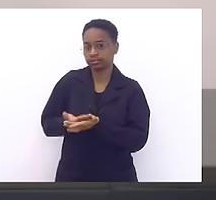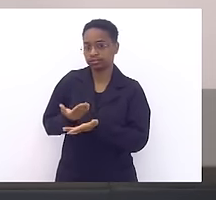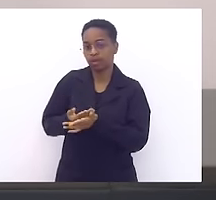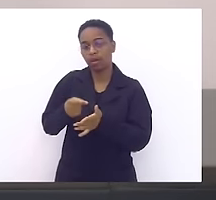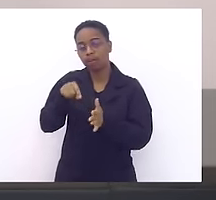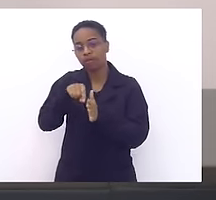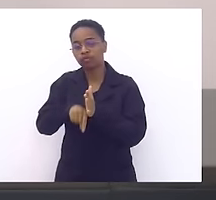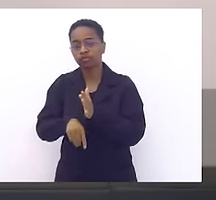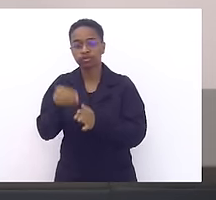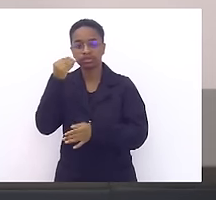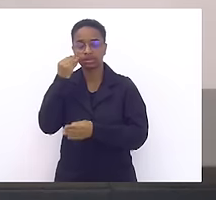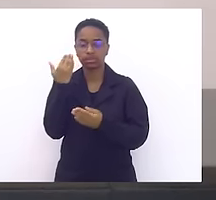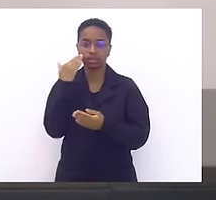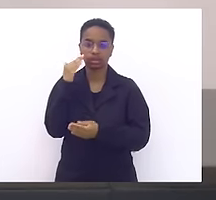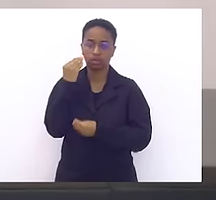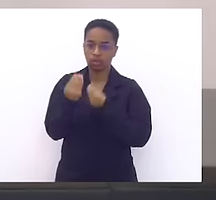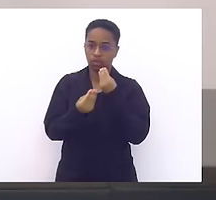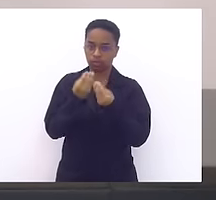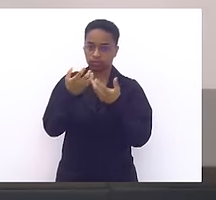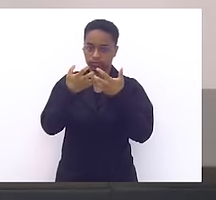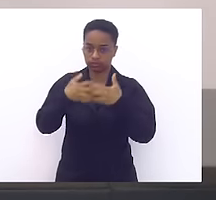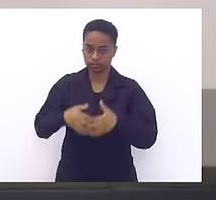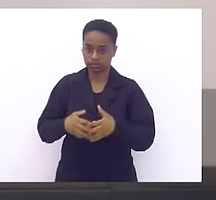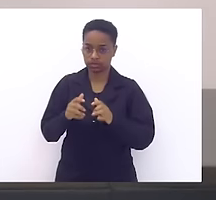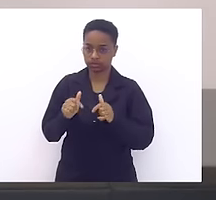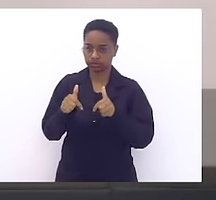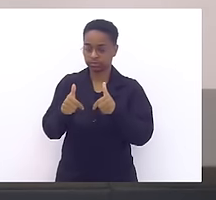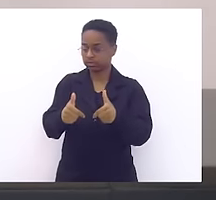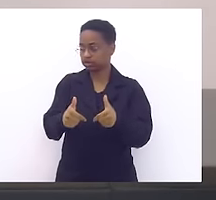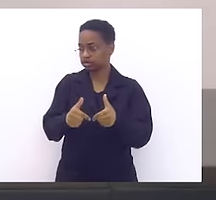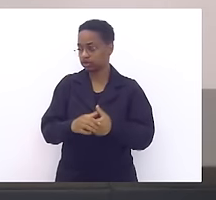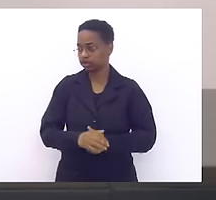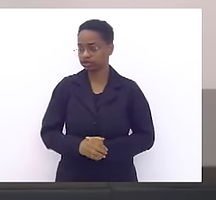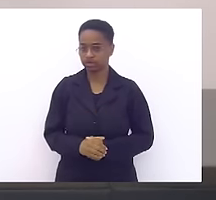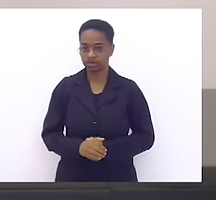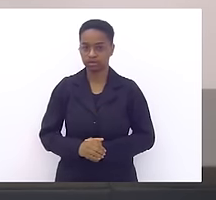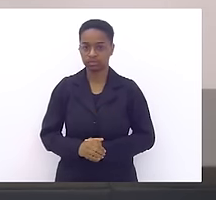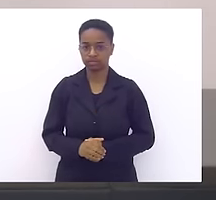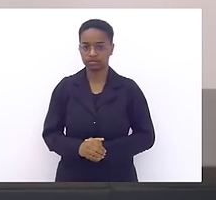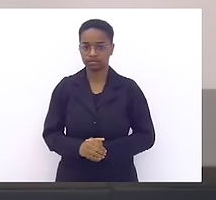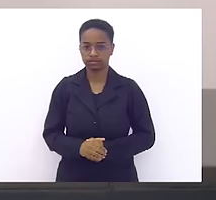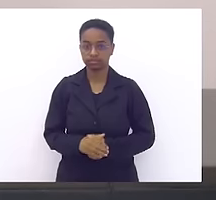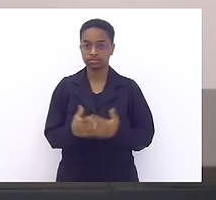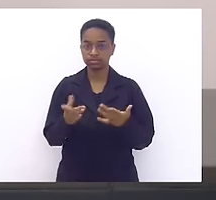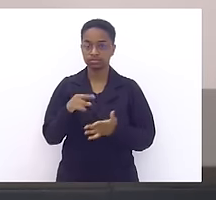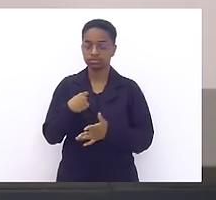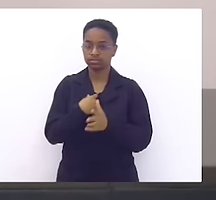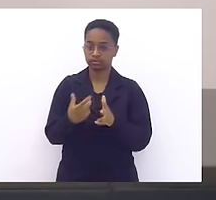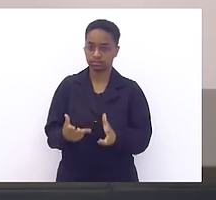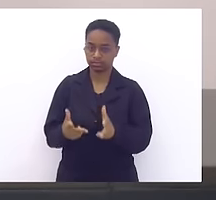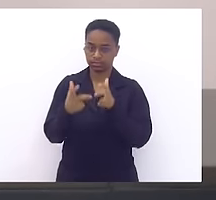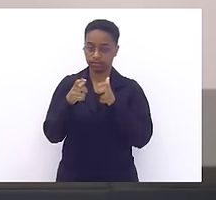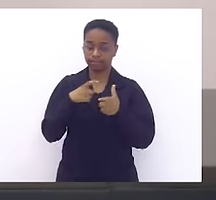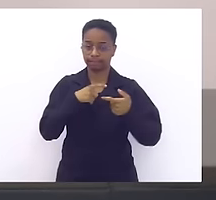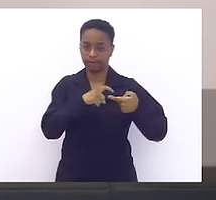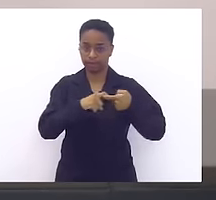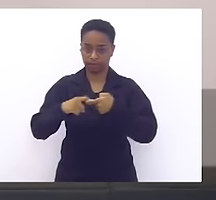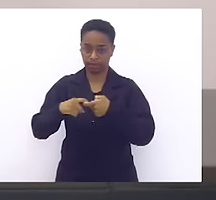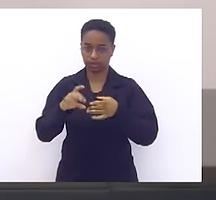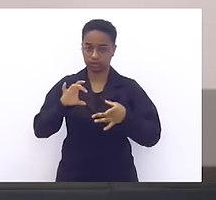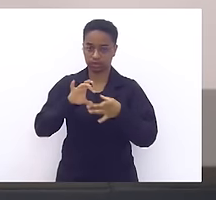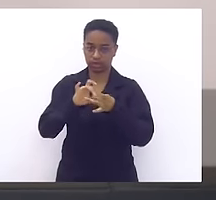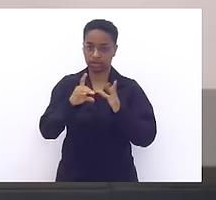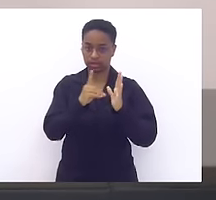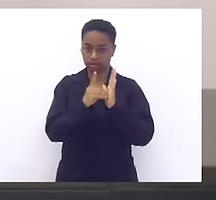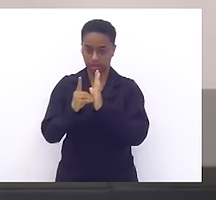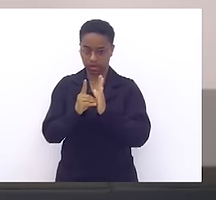entender como é que é essa dinâmica das operações a gente aprofundou e via que a reboques do Detro que